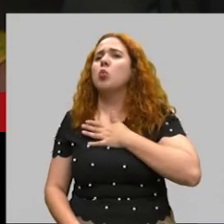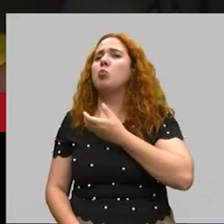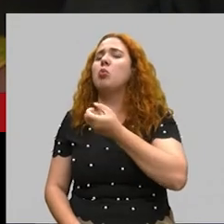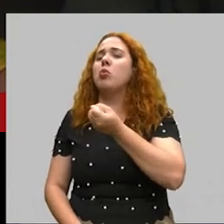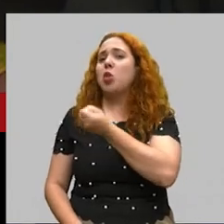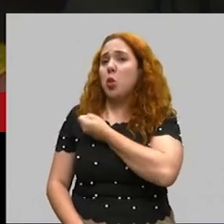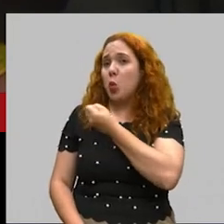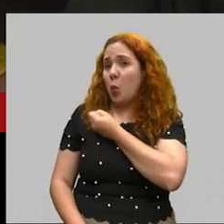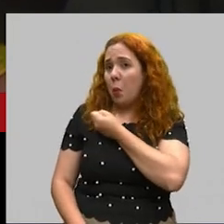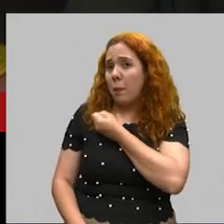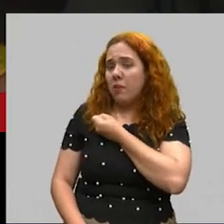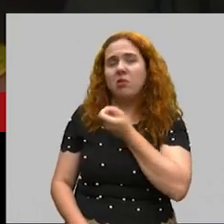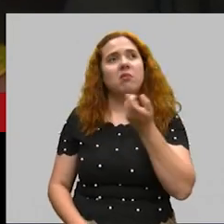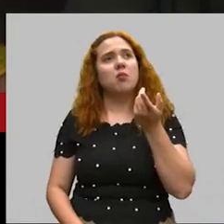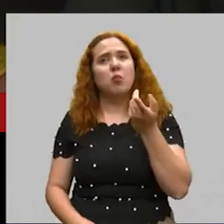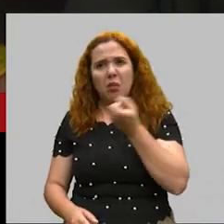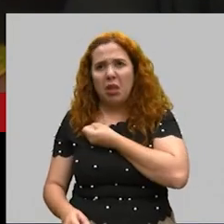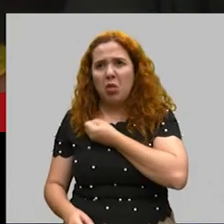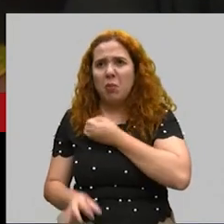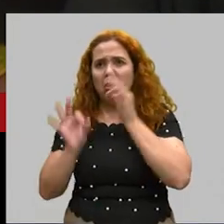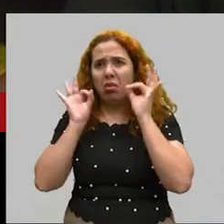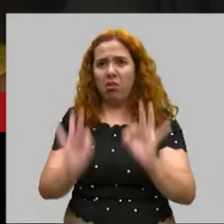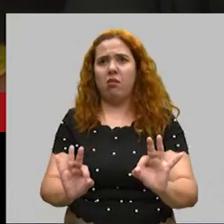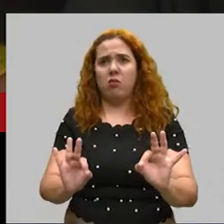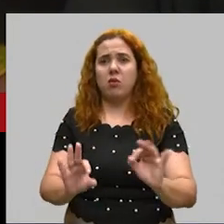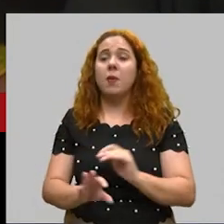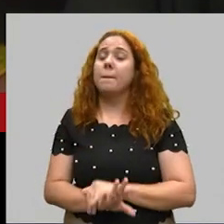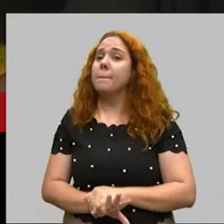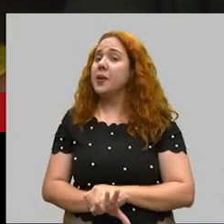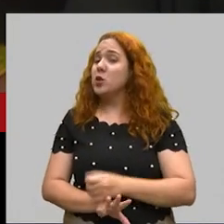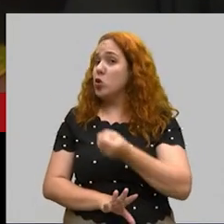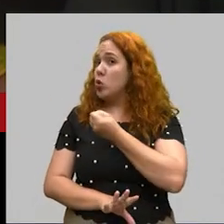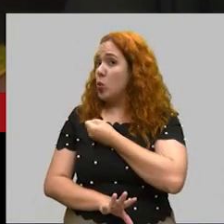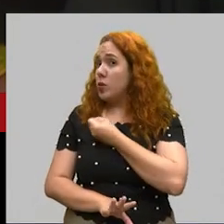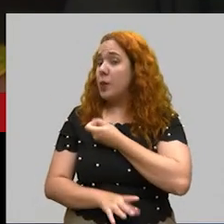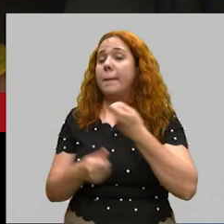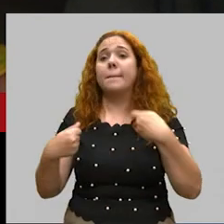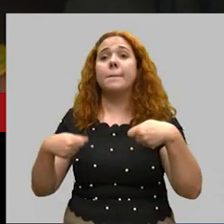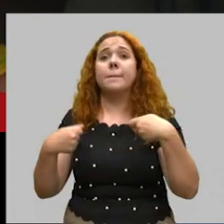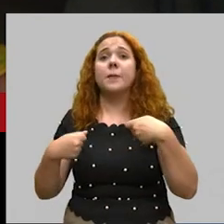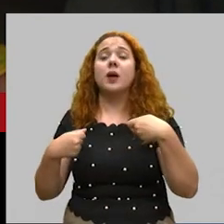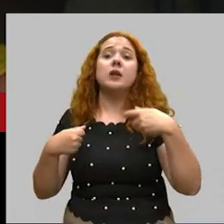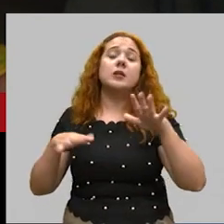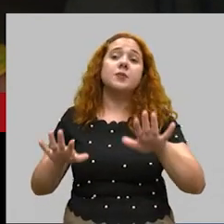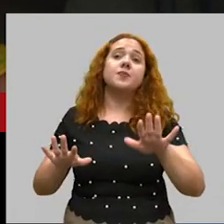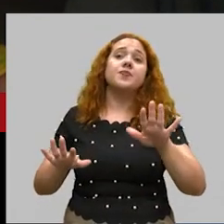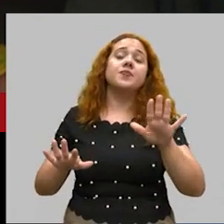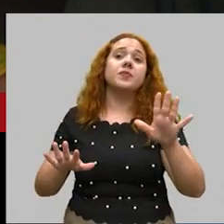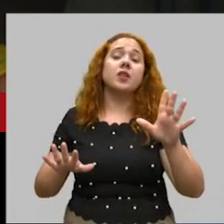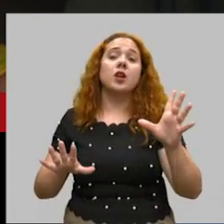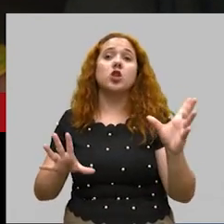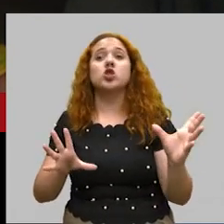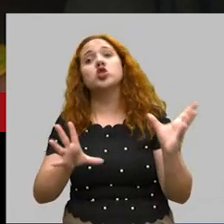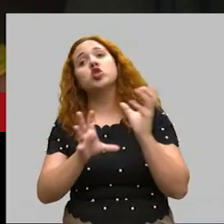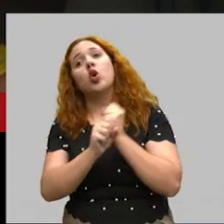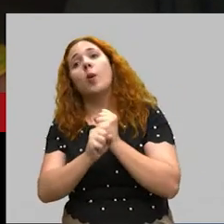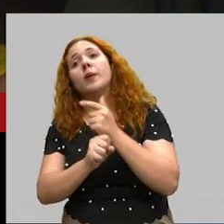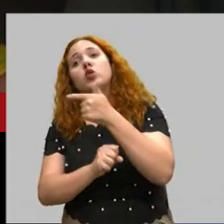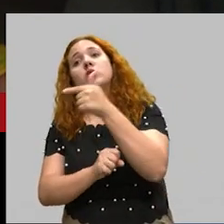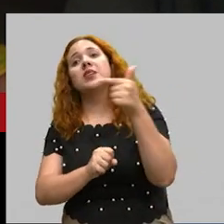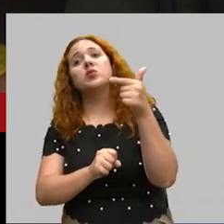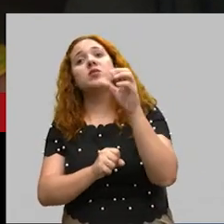questão de é isso ou aquilo mas em número as eas hoje estão em 220 municípios do Estado de